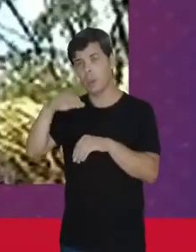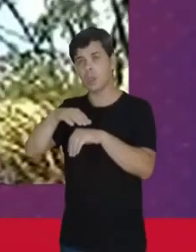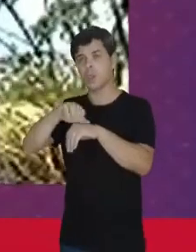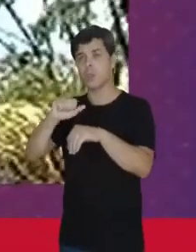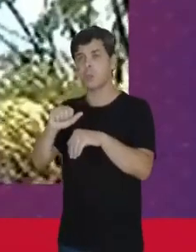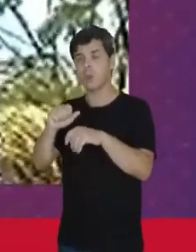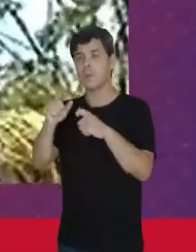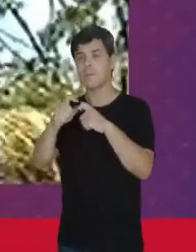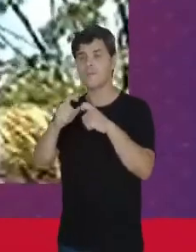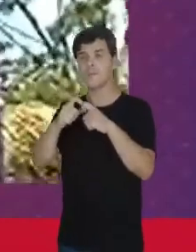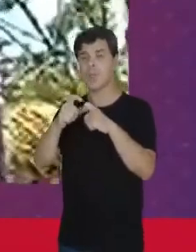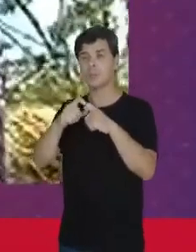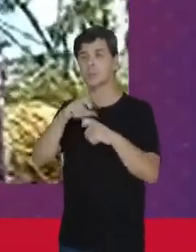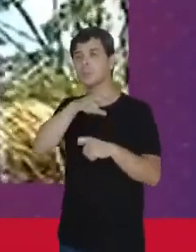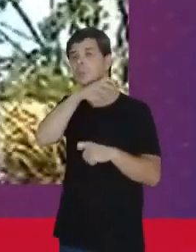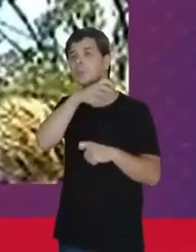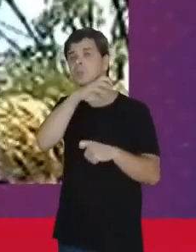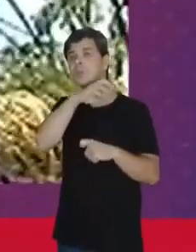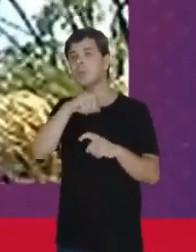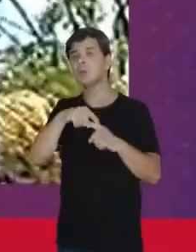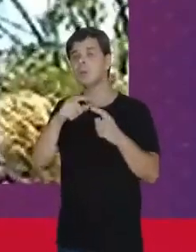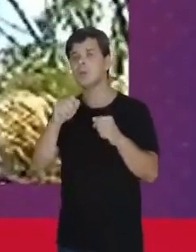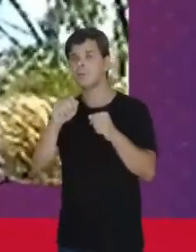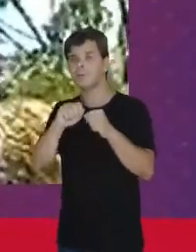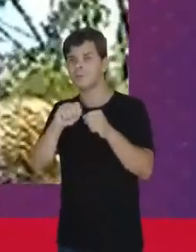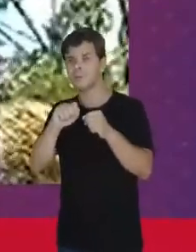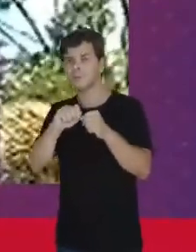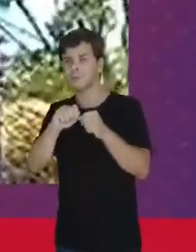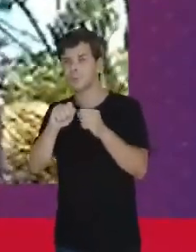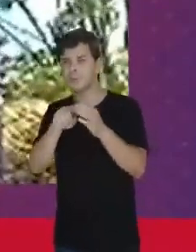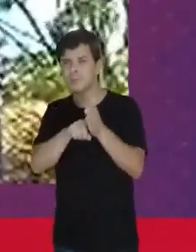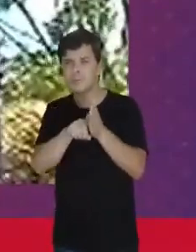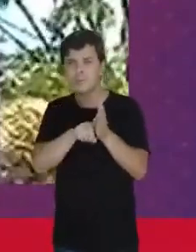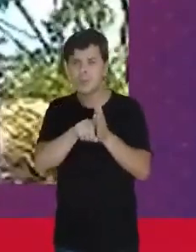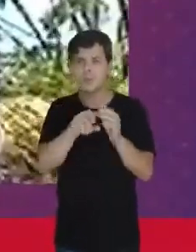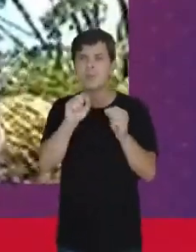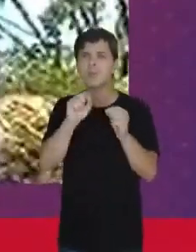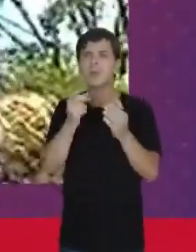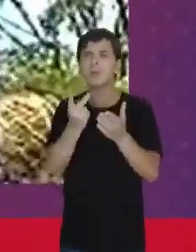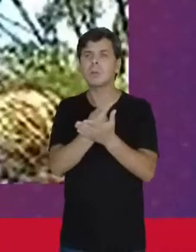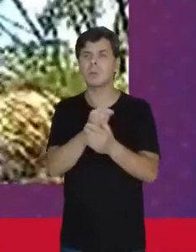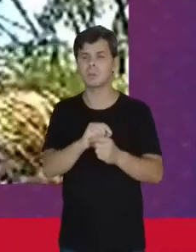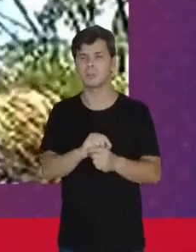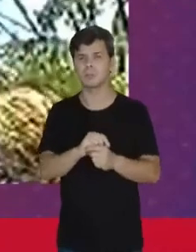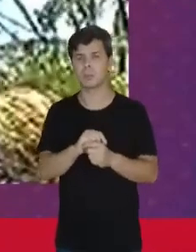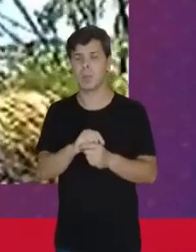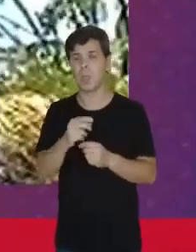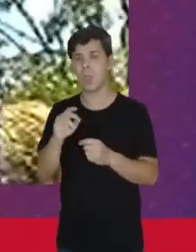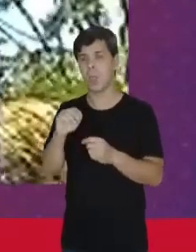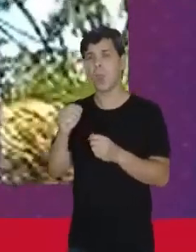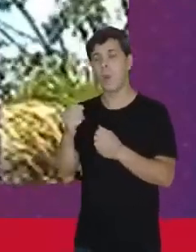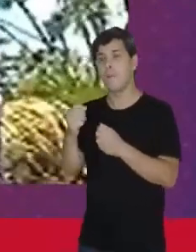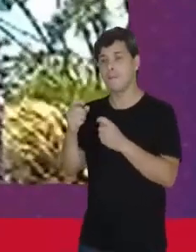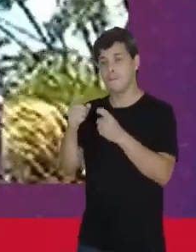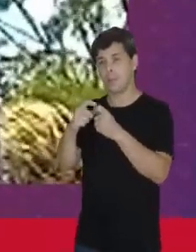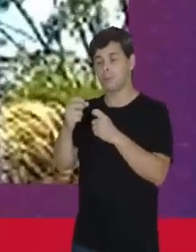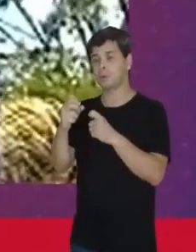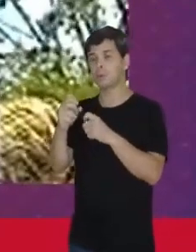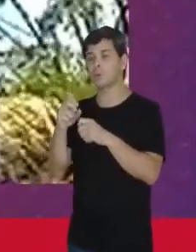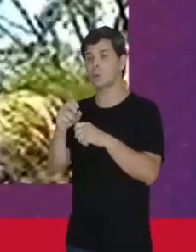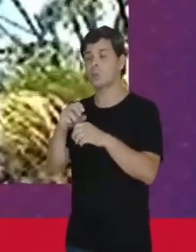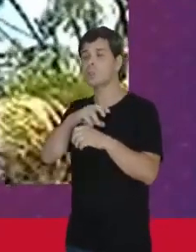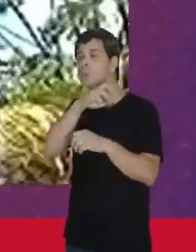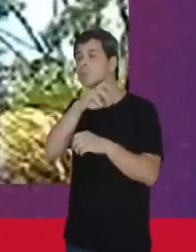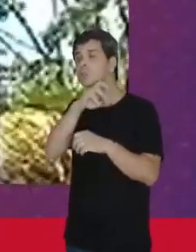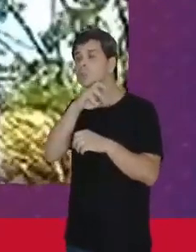veterinário para vir, para fazer o exame, para ver o que estaria acontecendo. e ele me disse que a vaca tinha intoxicado